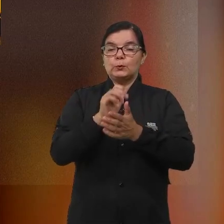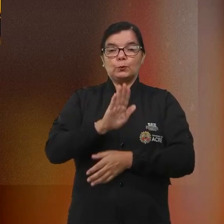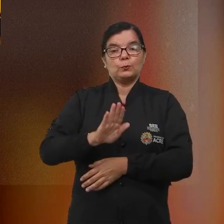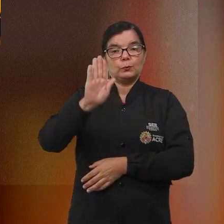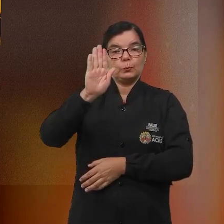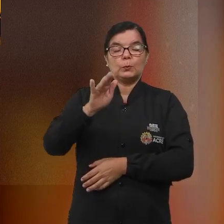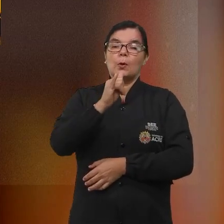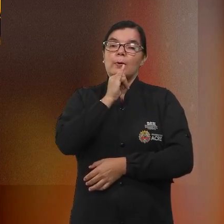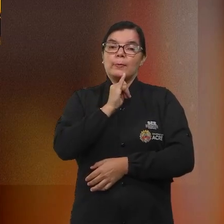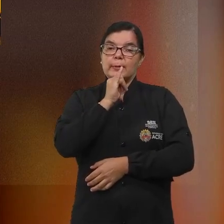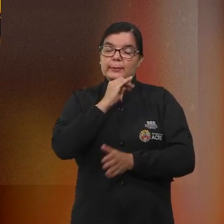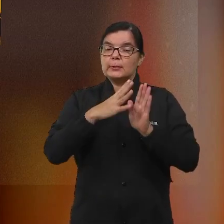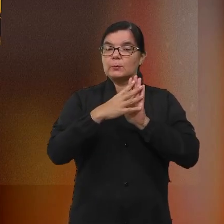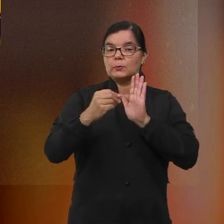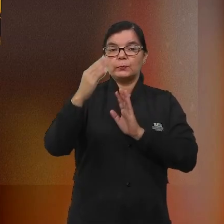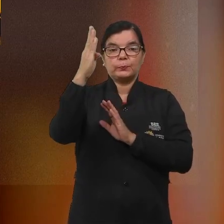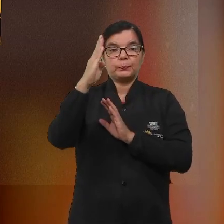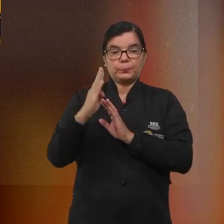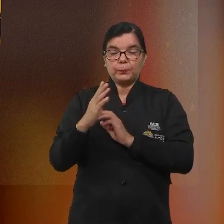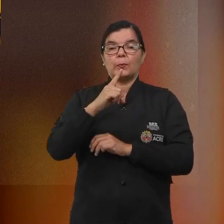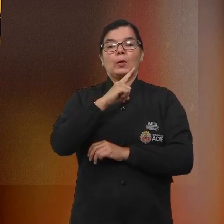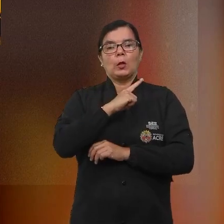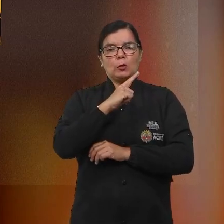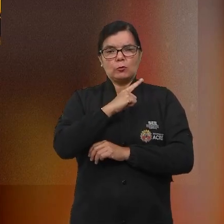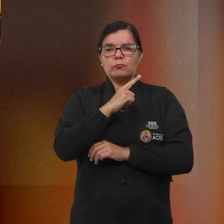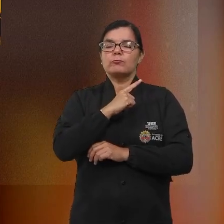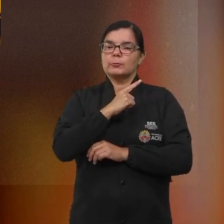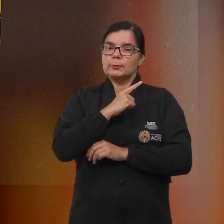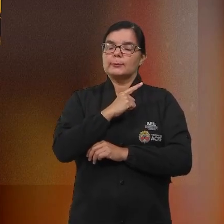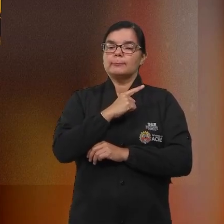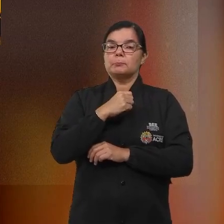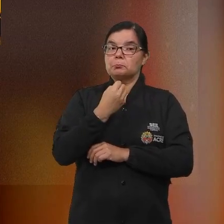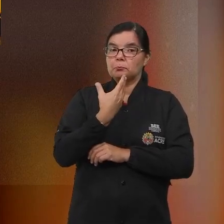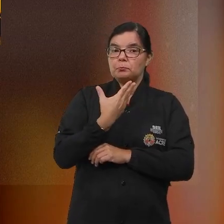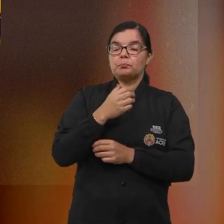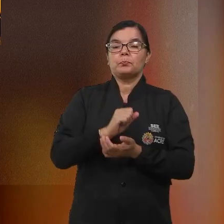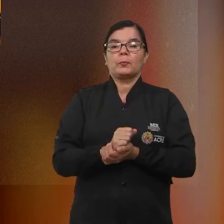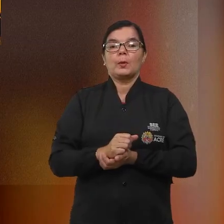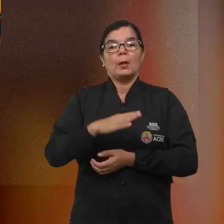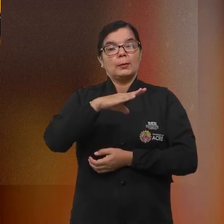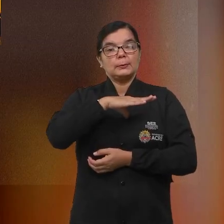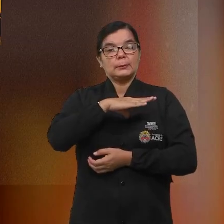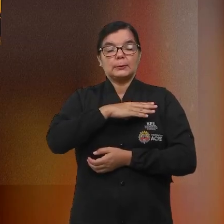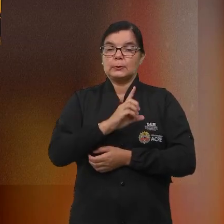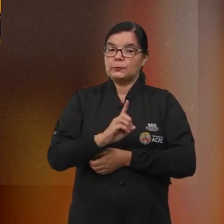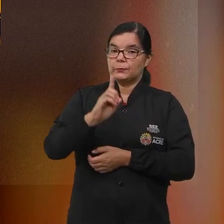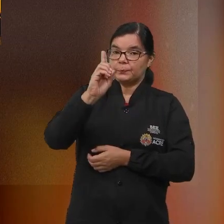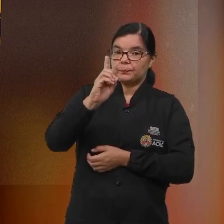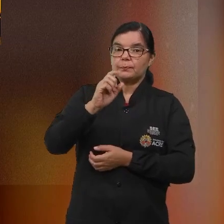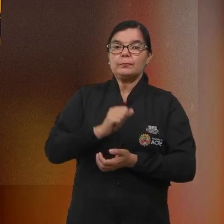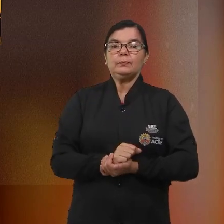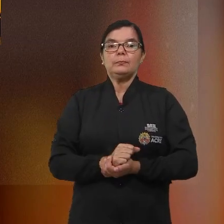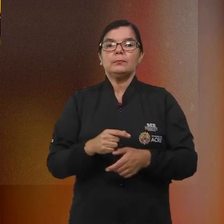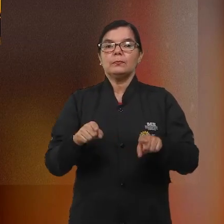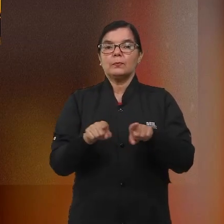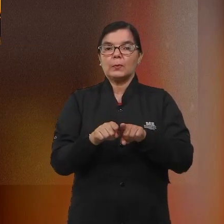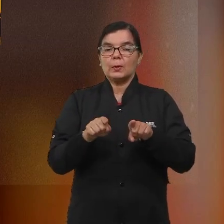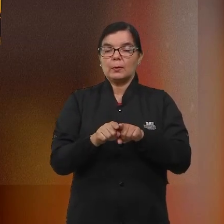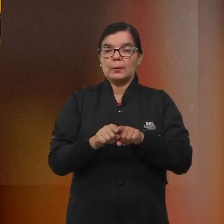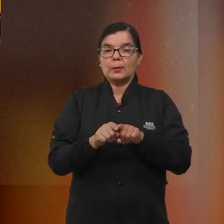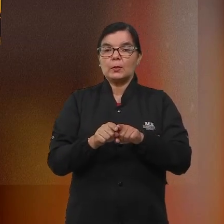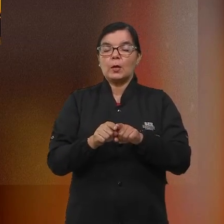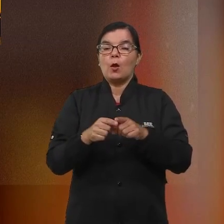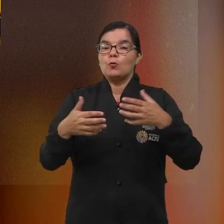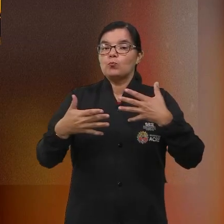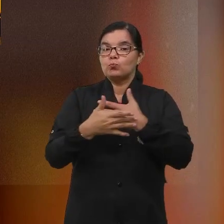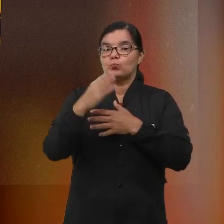exemplos de filmes brasileiros que tiveram muita repercussão, Cidade de Deus também, e nós temos